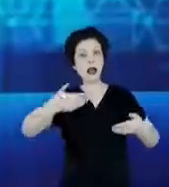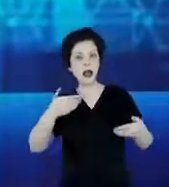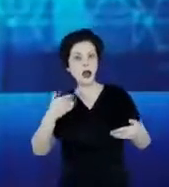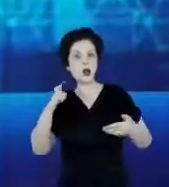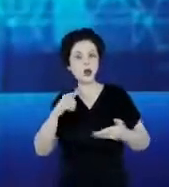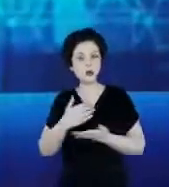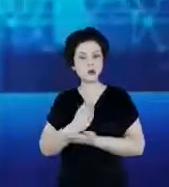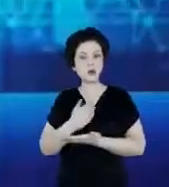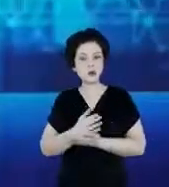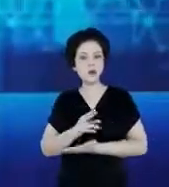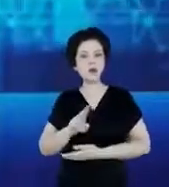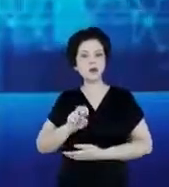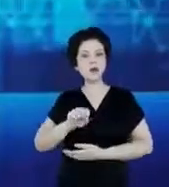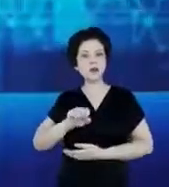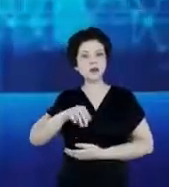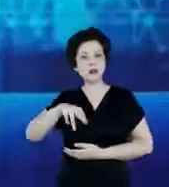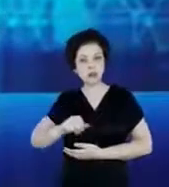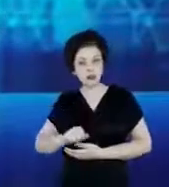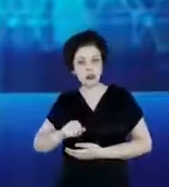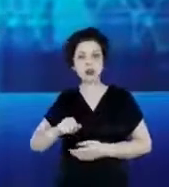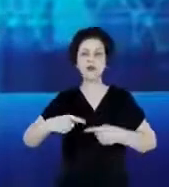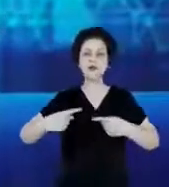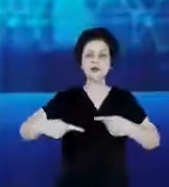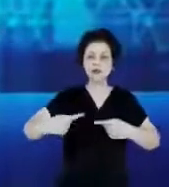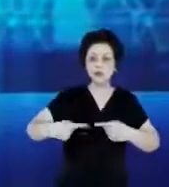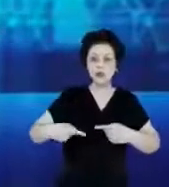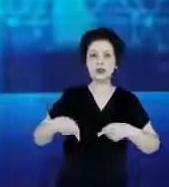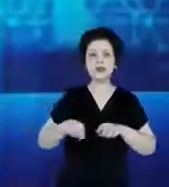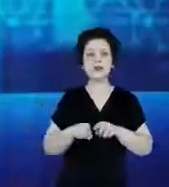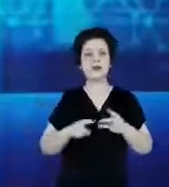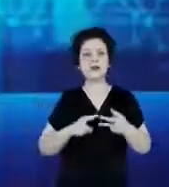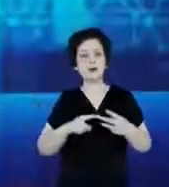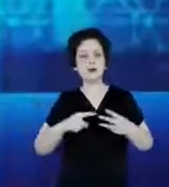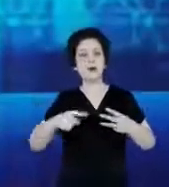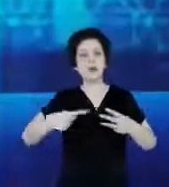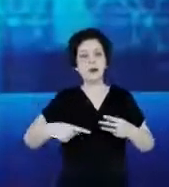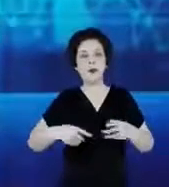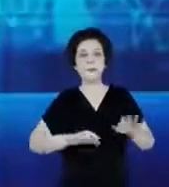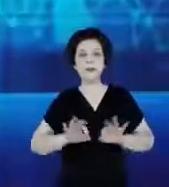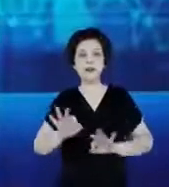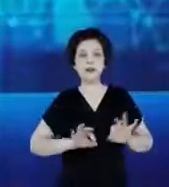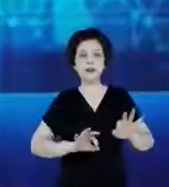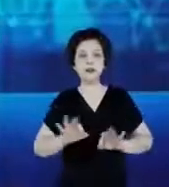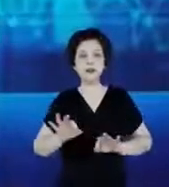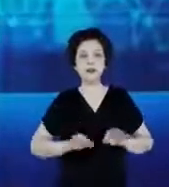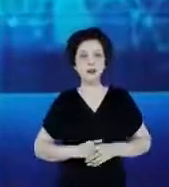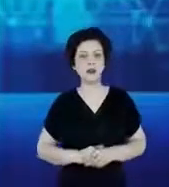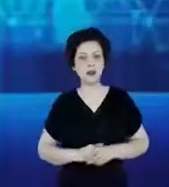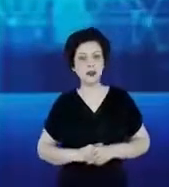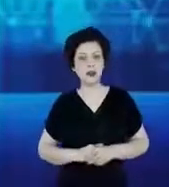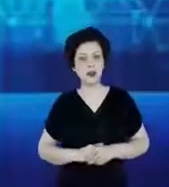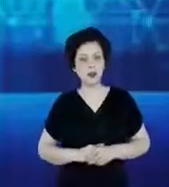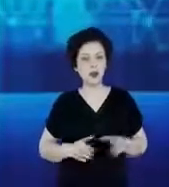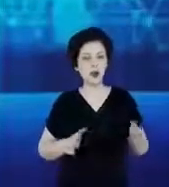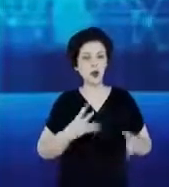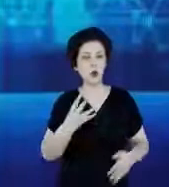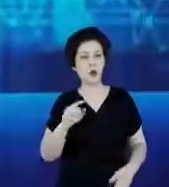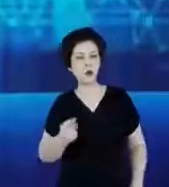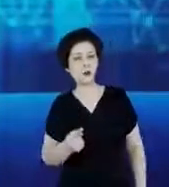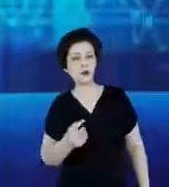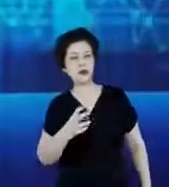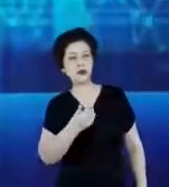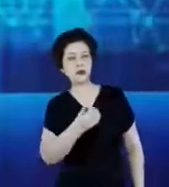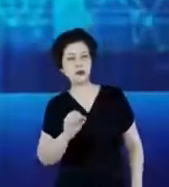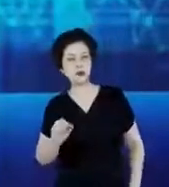usinas, de entrada em operação comercial de usinas. O planejamento presumia que em 2021 entraria 4.600 megas, nós já estamos